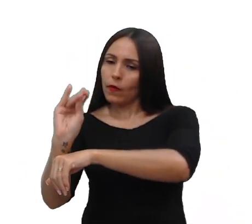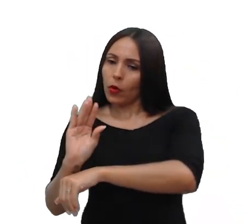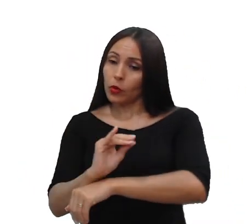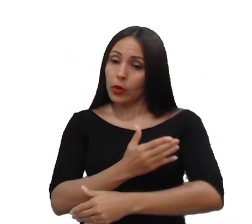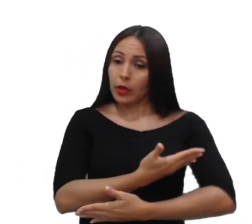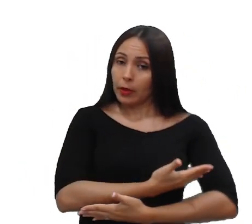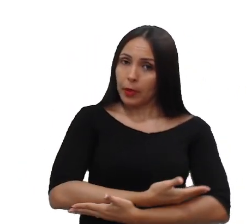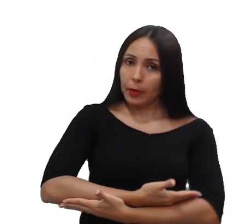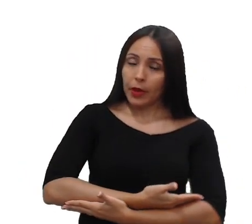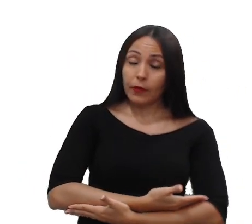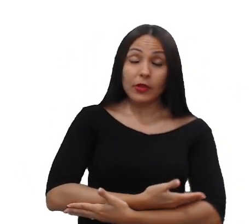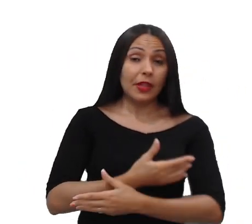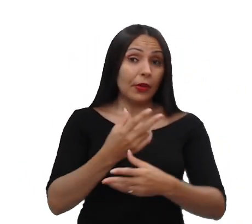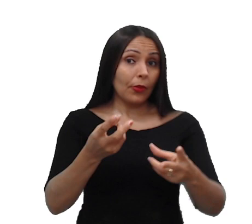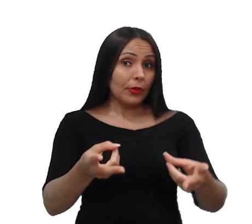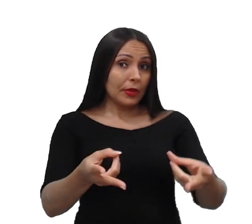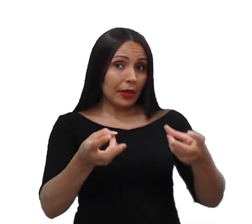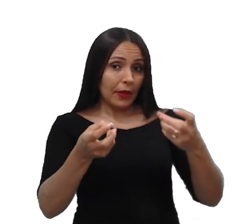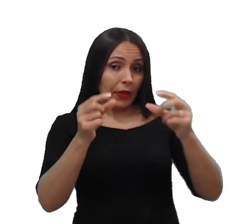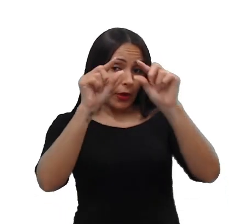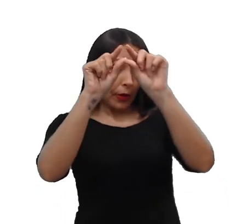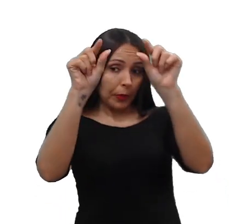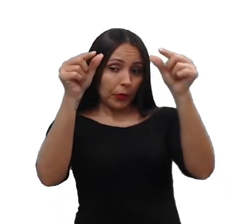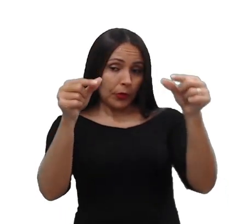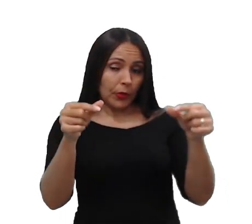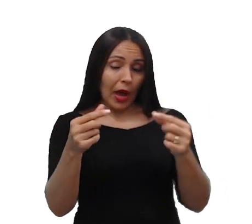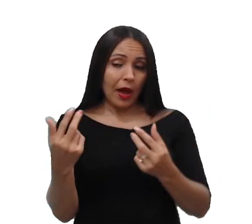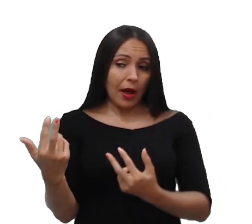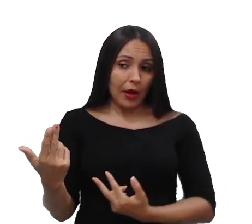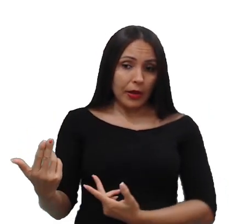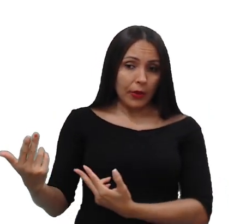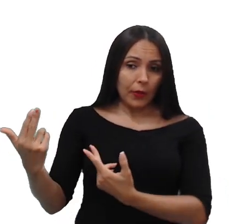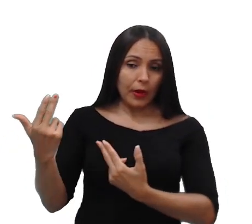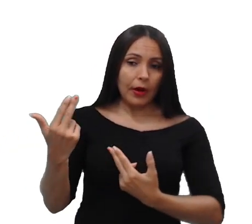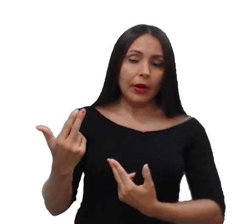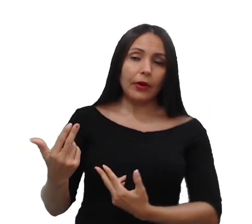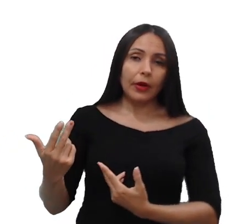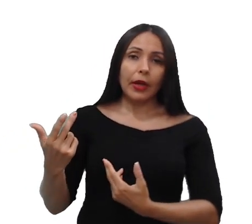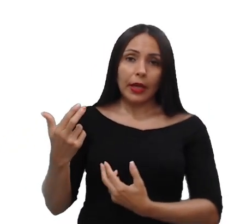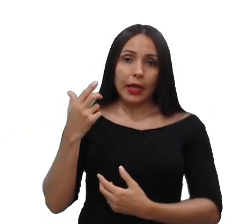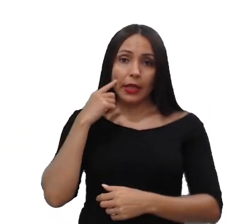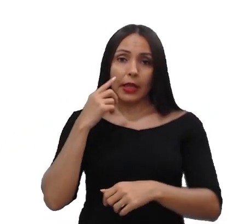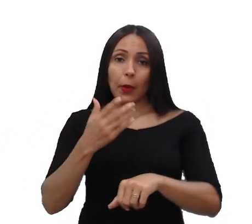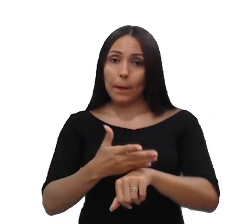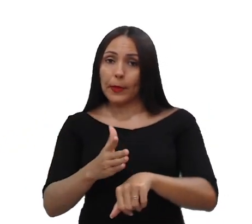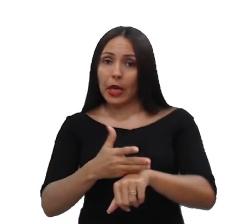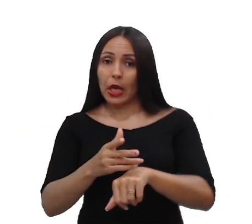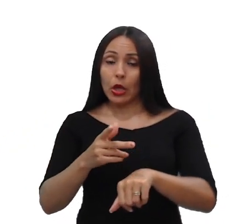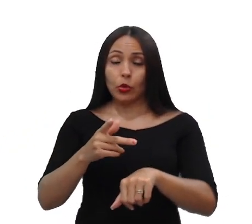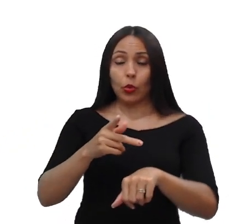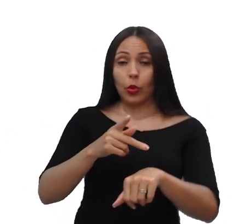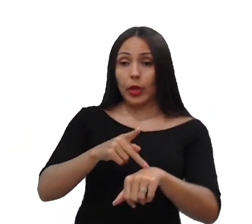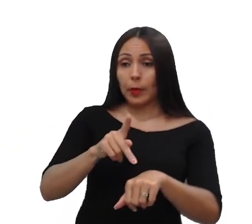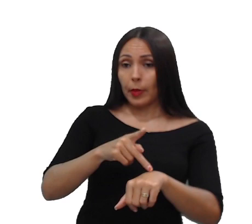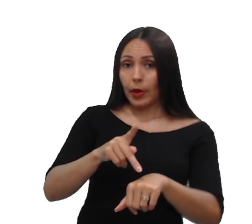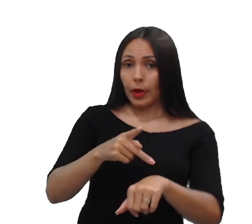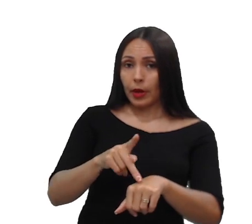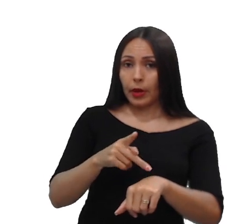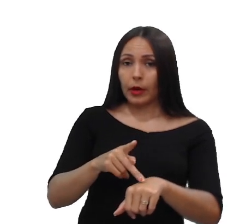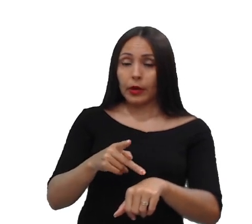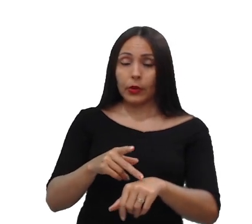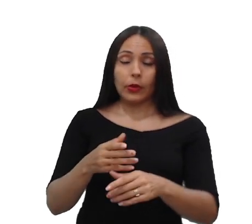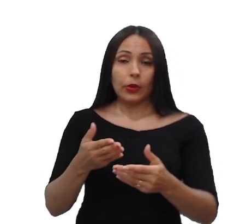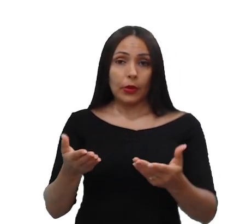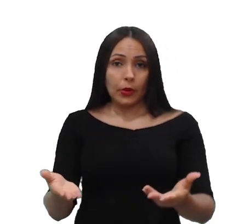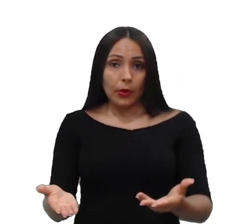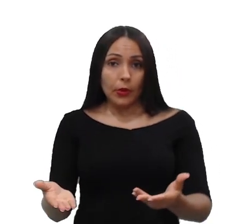aí você consegue ver com a mesma moldura, a mesma cor da tela em preto e branco. Então você consegue criar